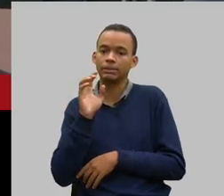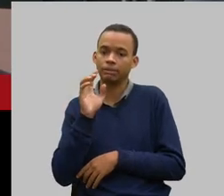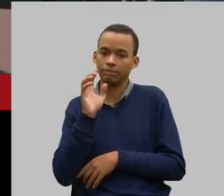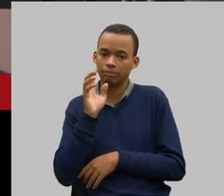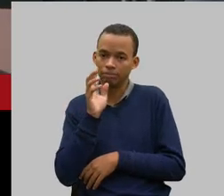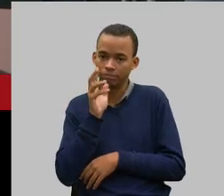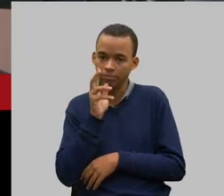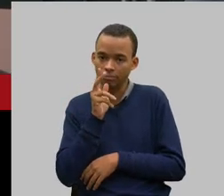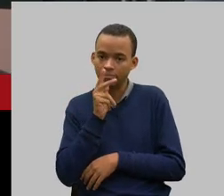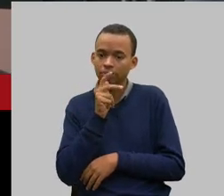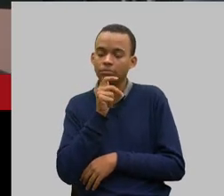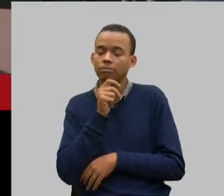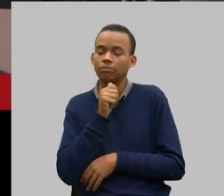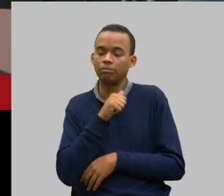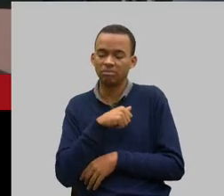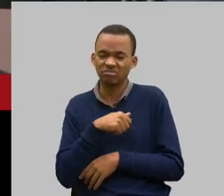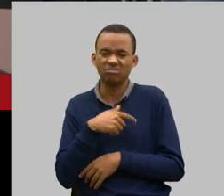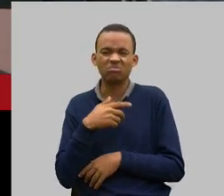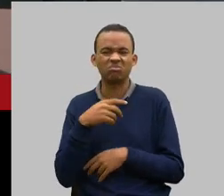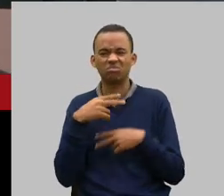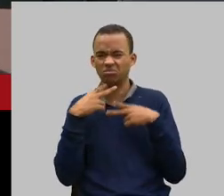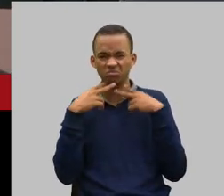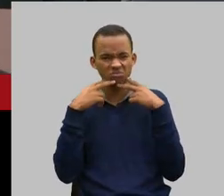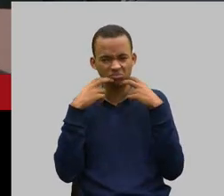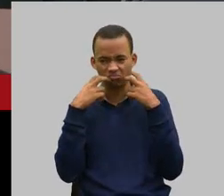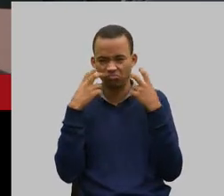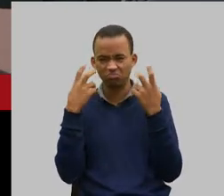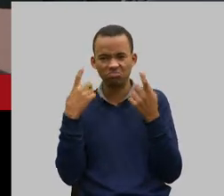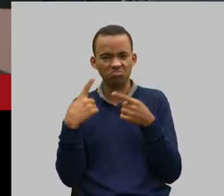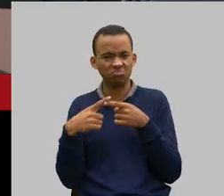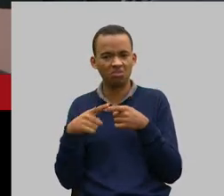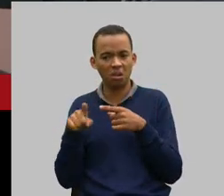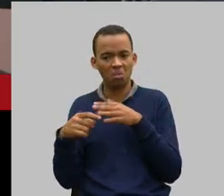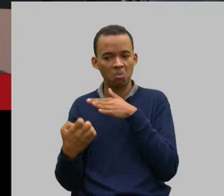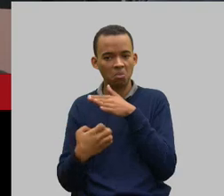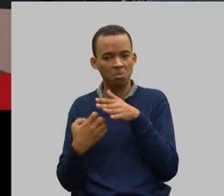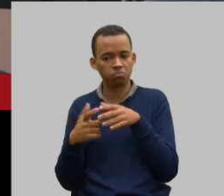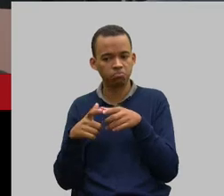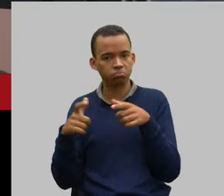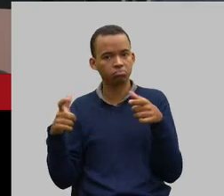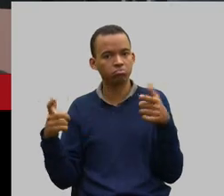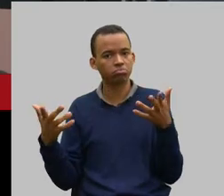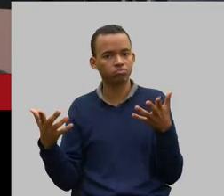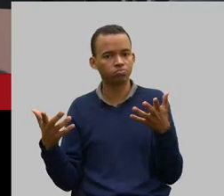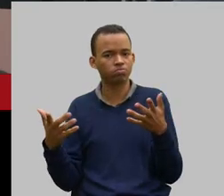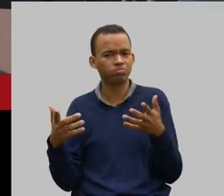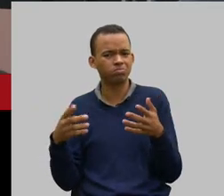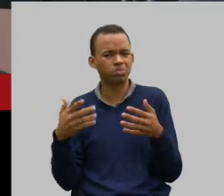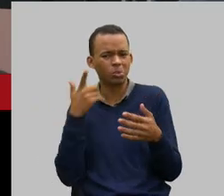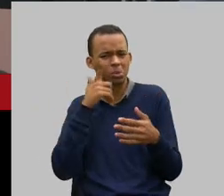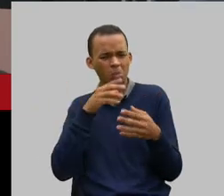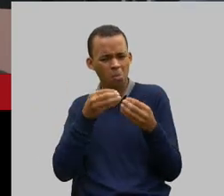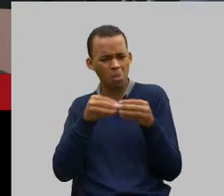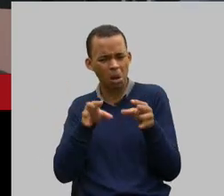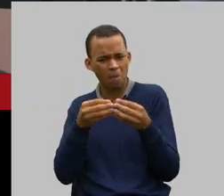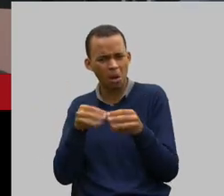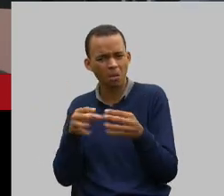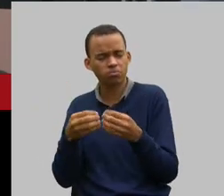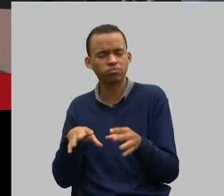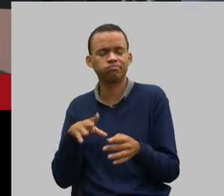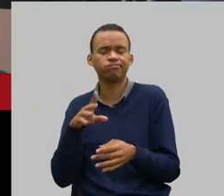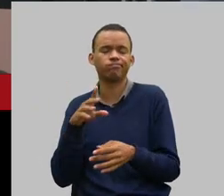monopólio conseguir dar prejuízo volto a dizer aqui que as estatais mineiras nunca tiveram o